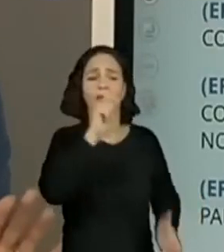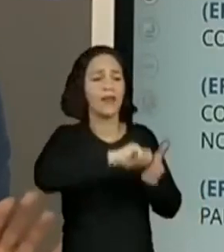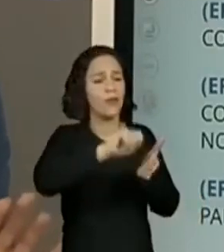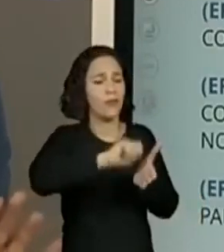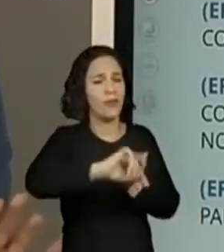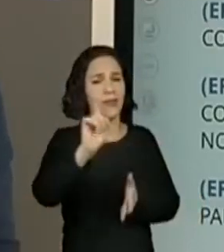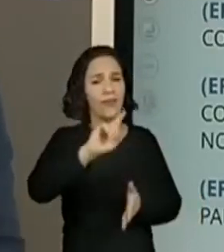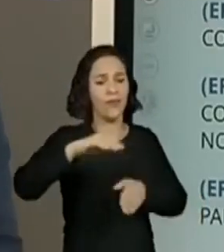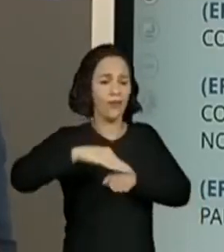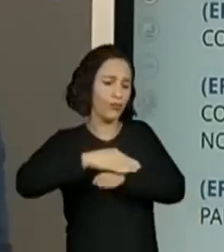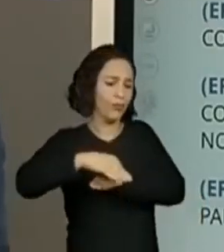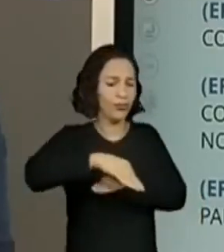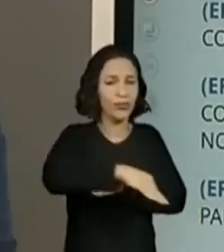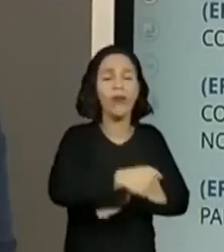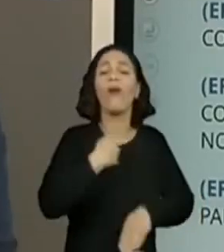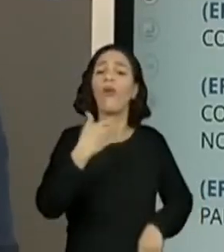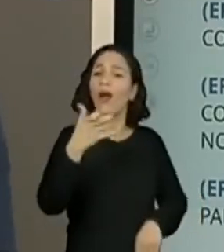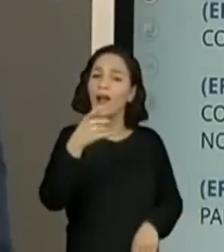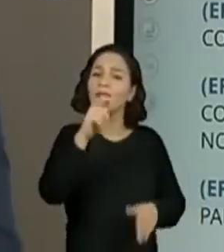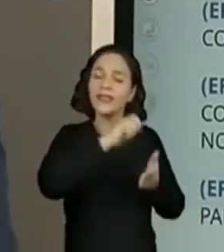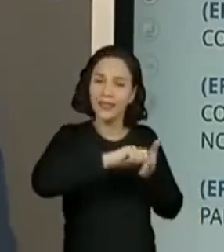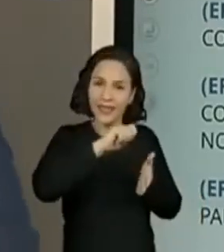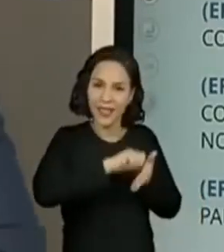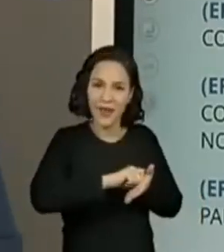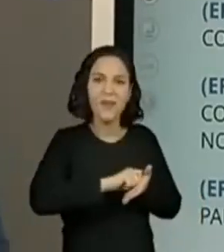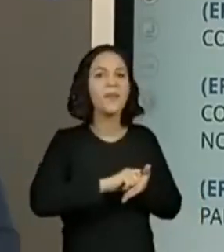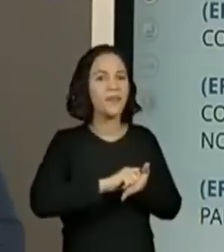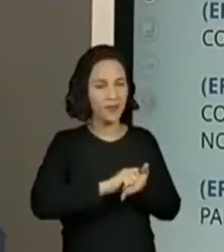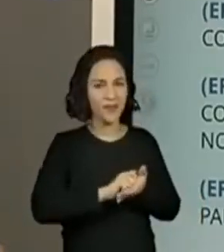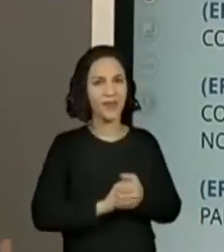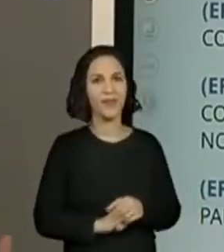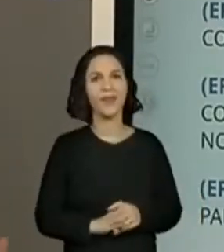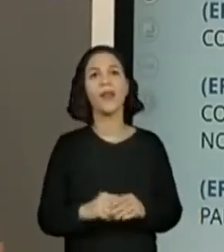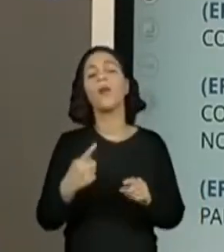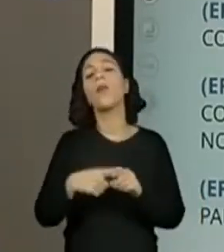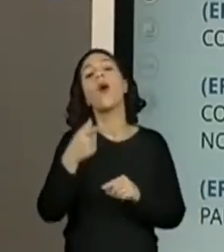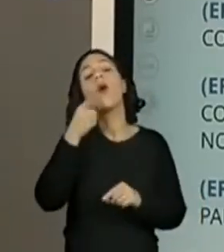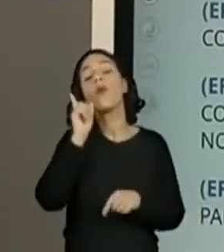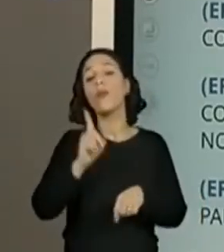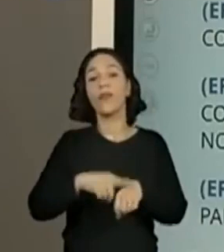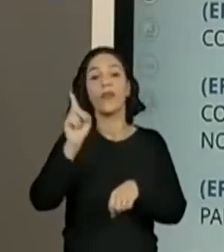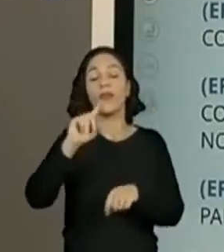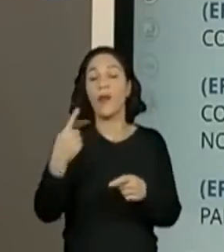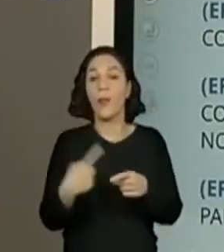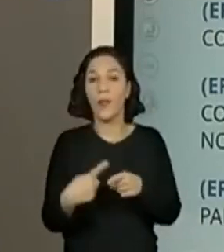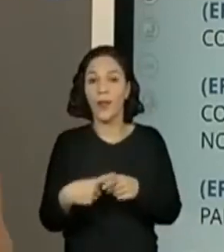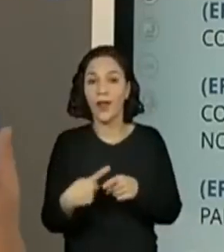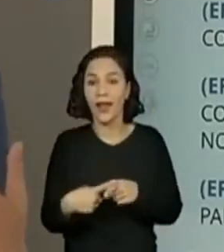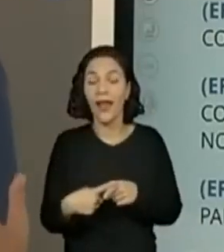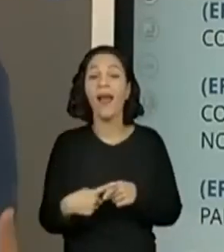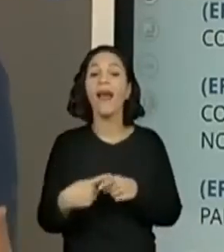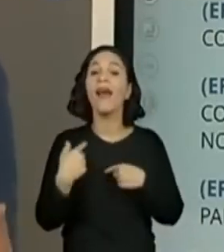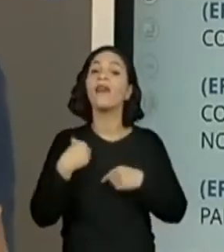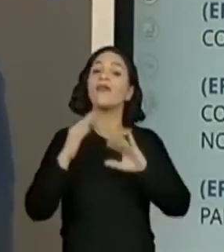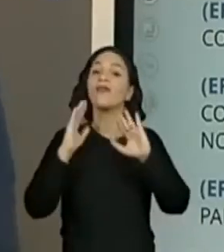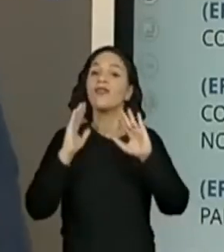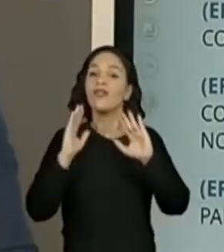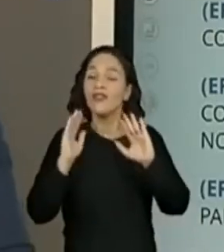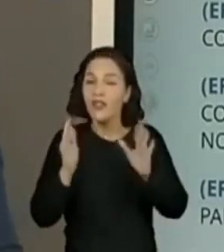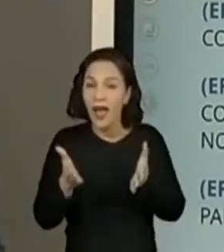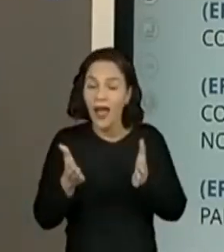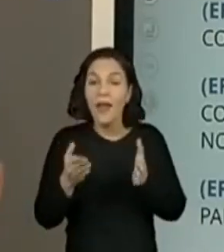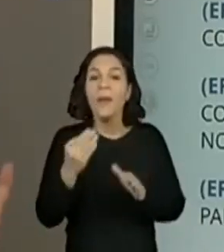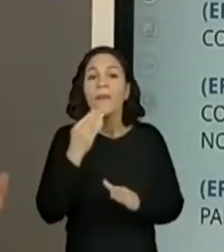escreveu escorregador. A gente quer que você escreva. Sabe por quê? Não deu tempo ontem? Porque eu já tinha pedido